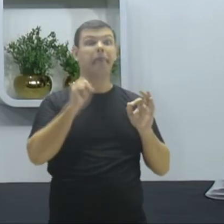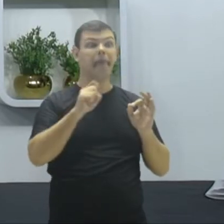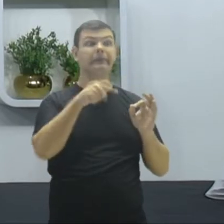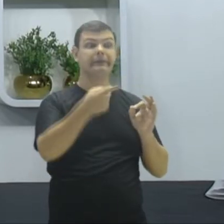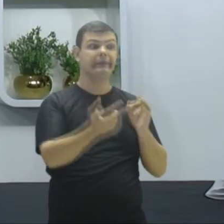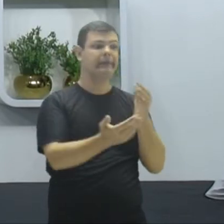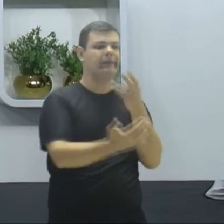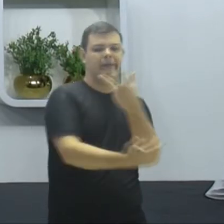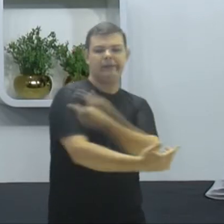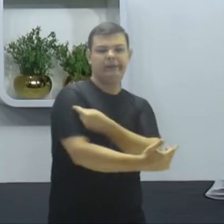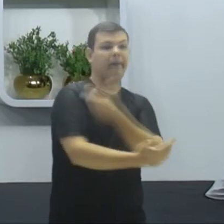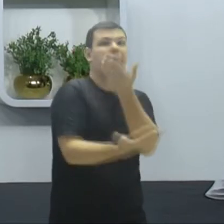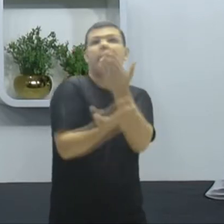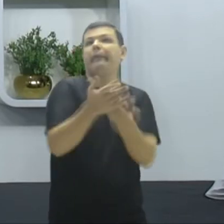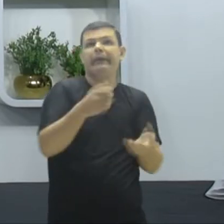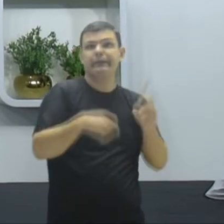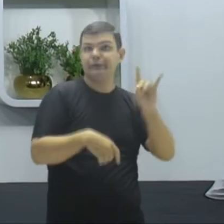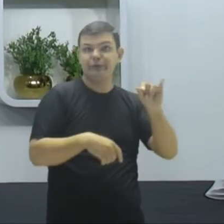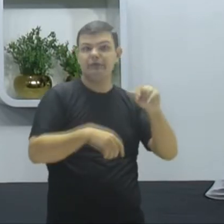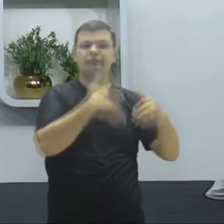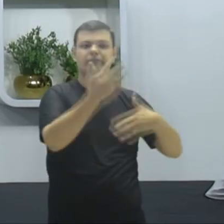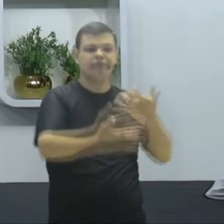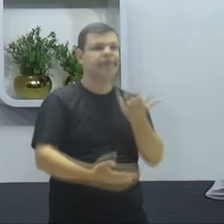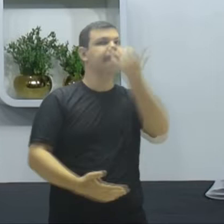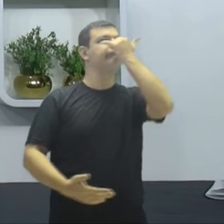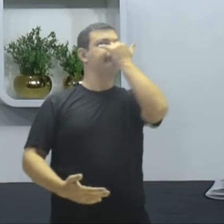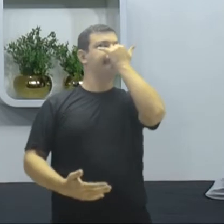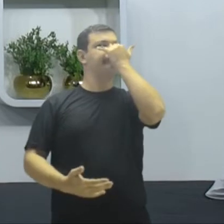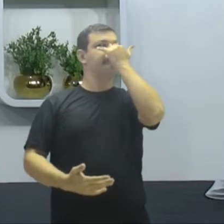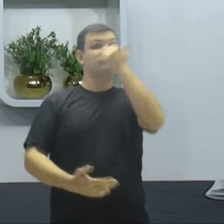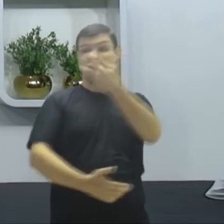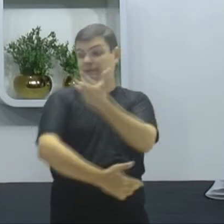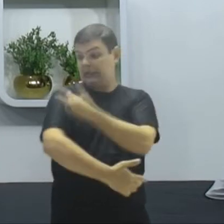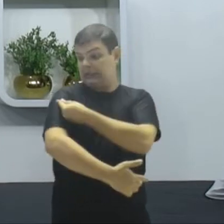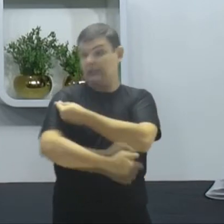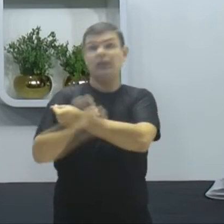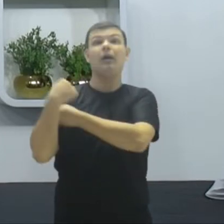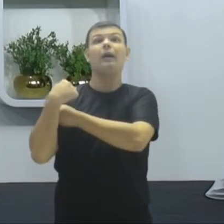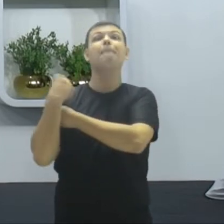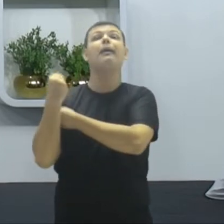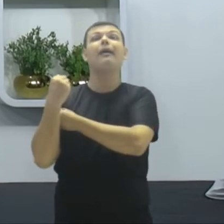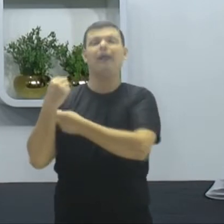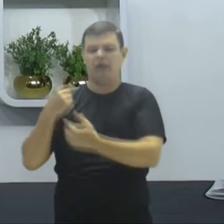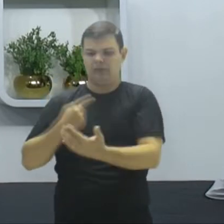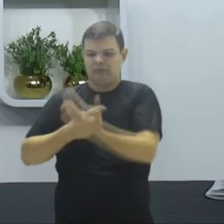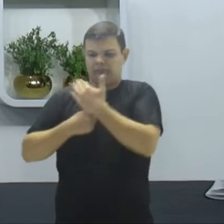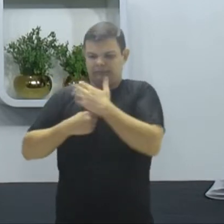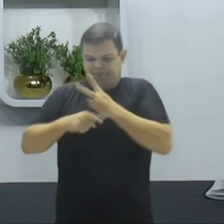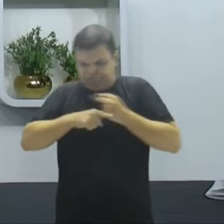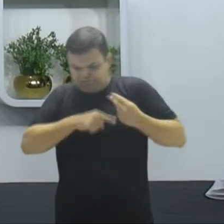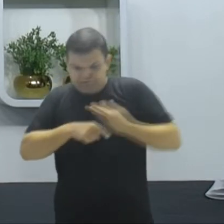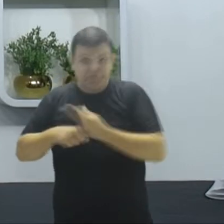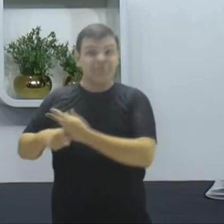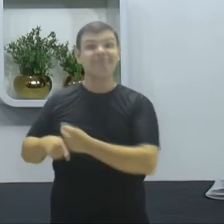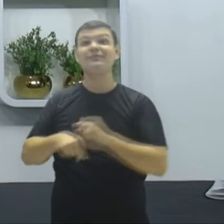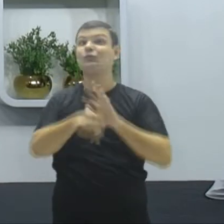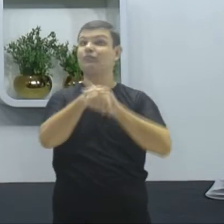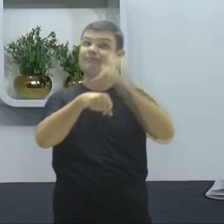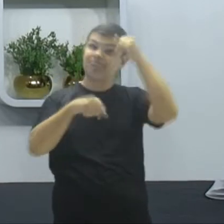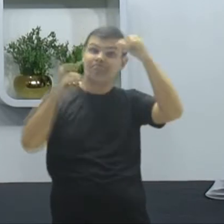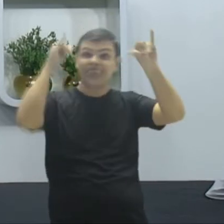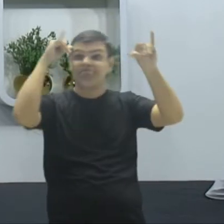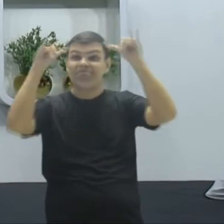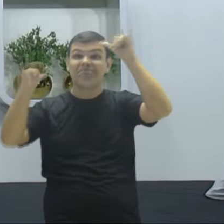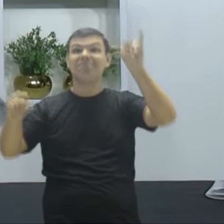uma vacina e isso lhe trazer problema. Porque as vacinas nos ajudam a criar imunidade contra as doenças. Deu